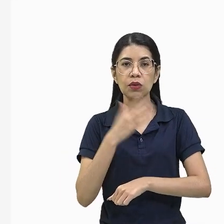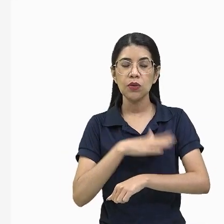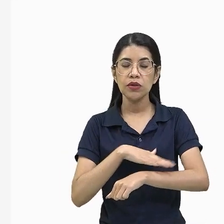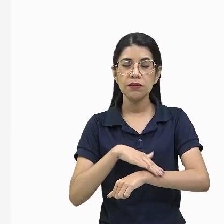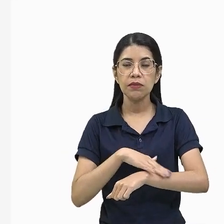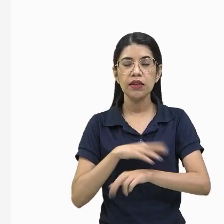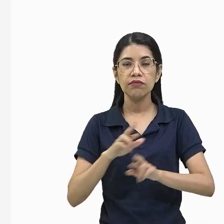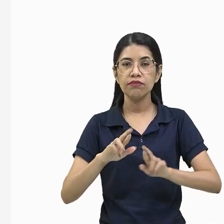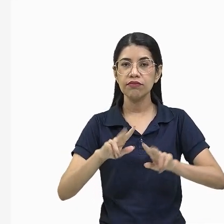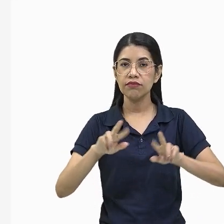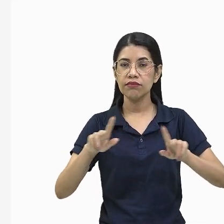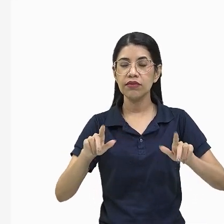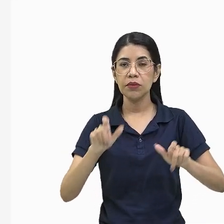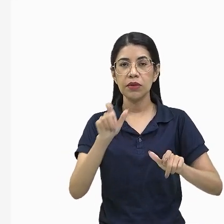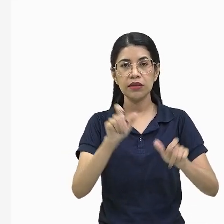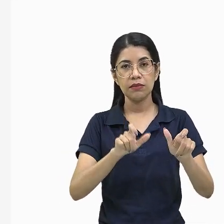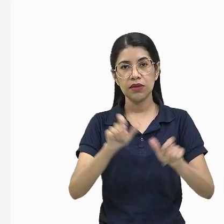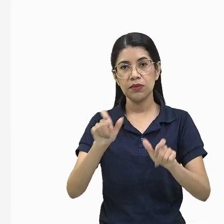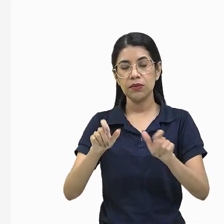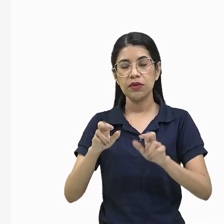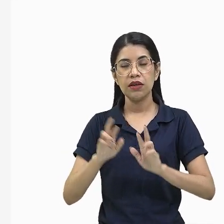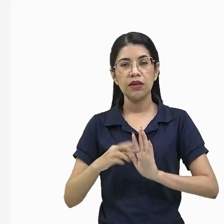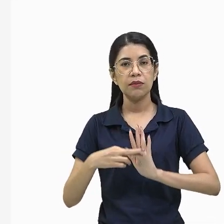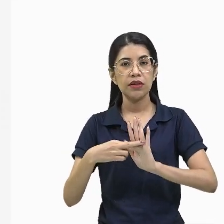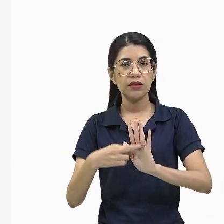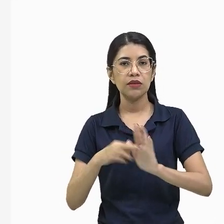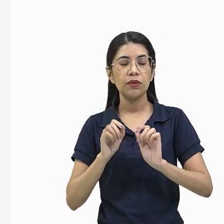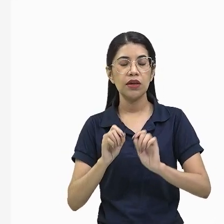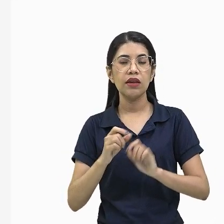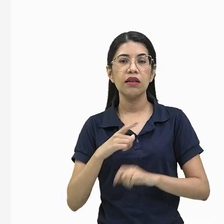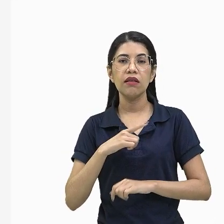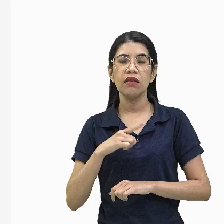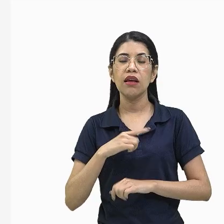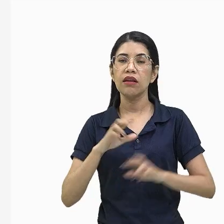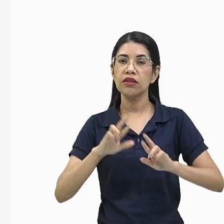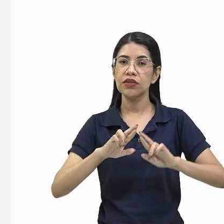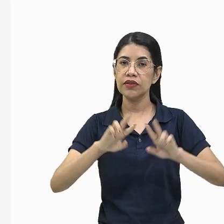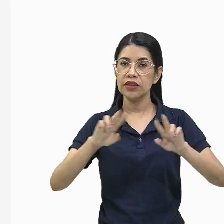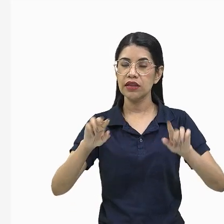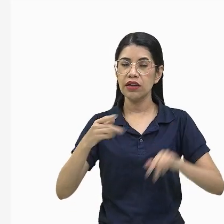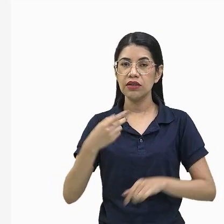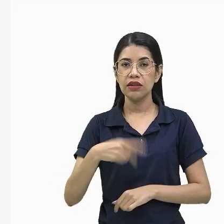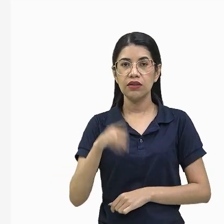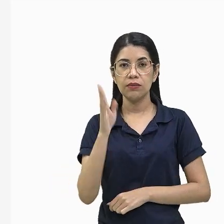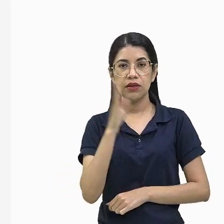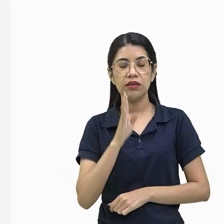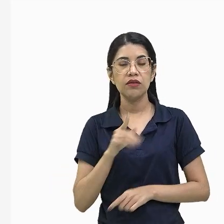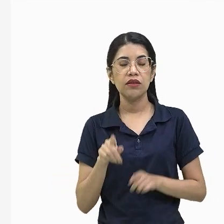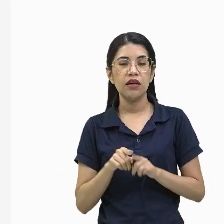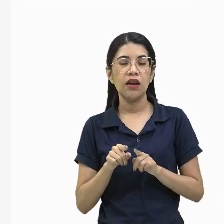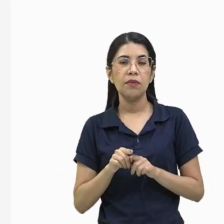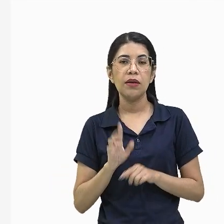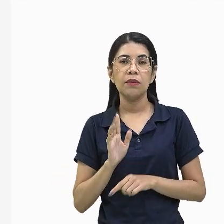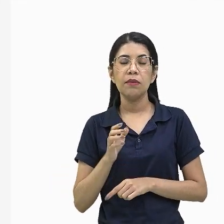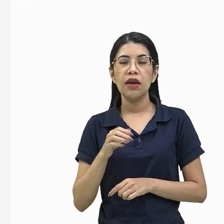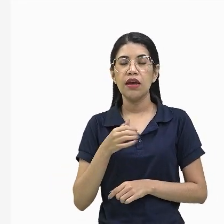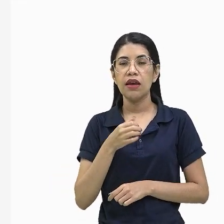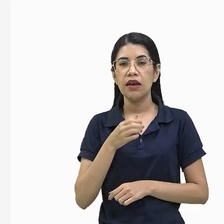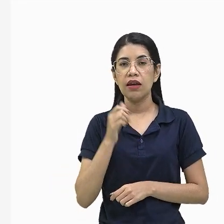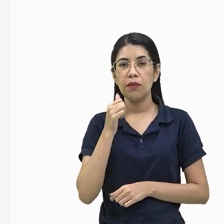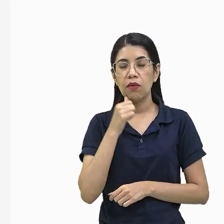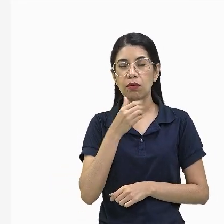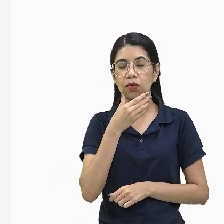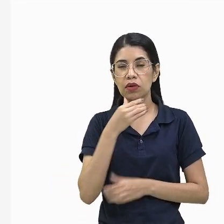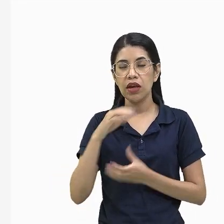percebam que essas pessoas representam uma diversidade que existe no nosso país. percebo que pessoas com mais idade, com pessoas mais